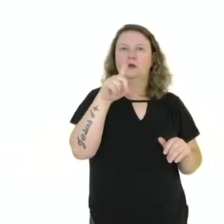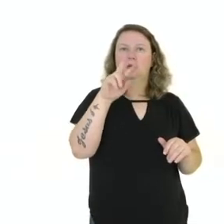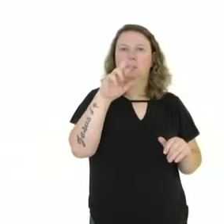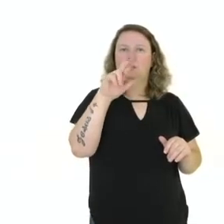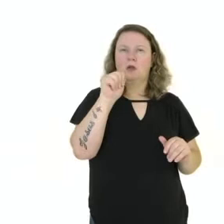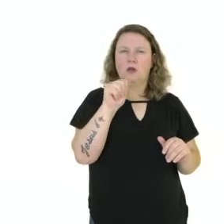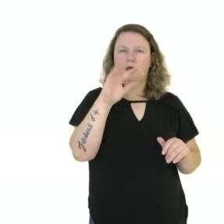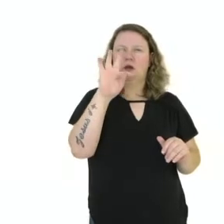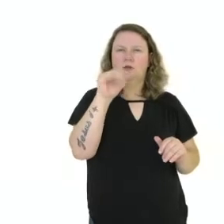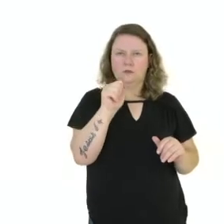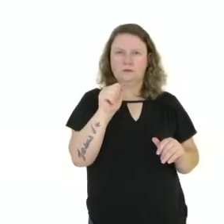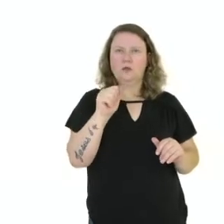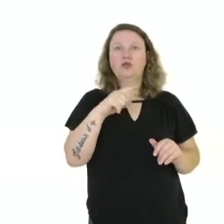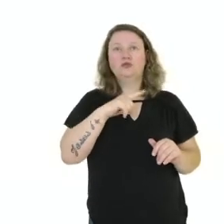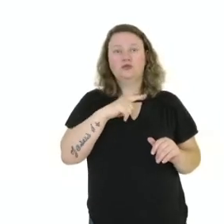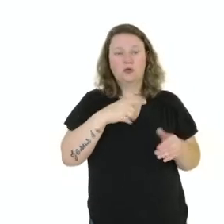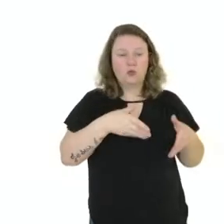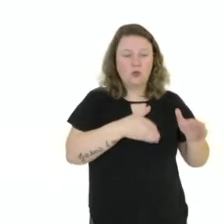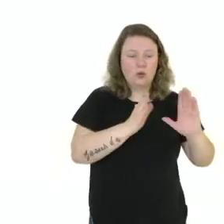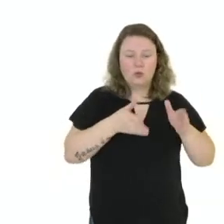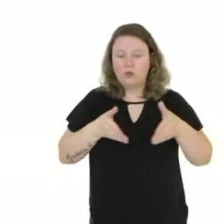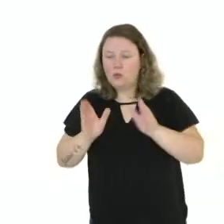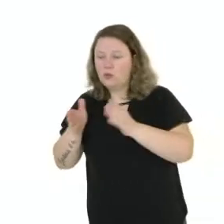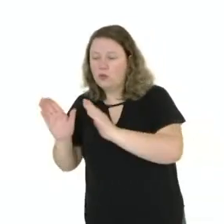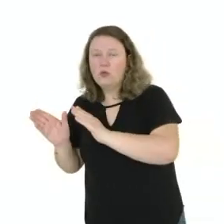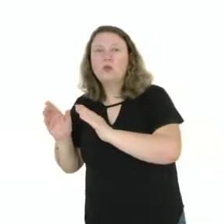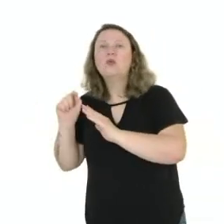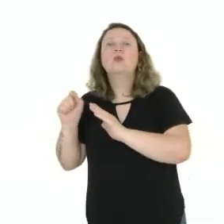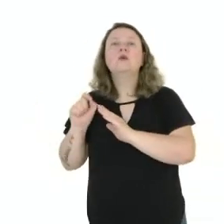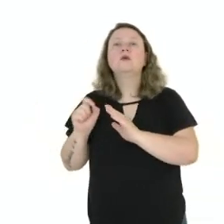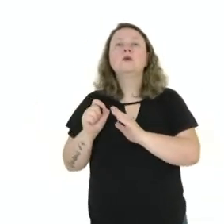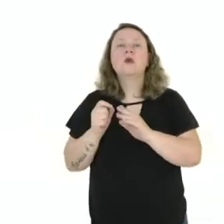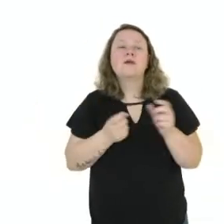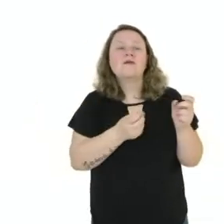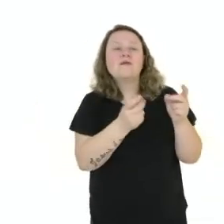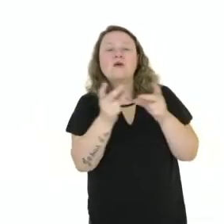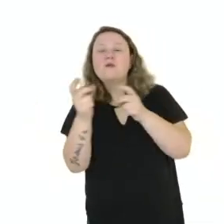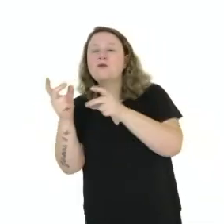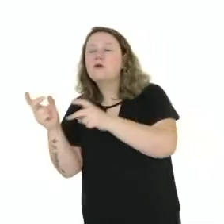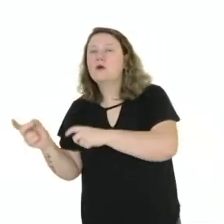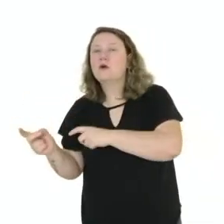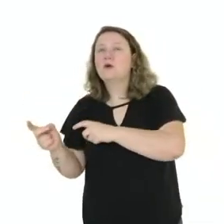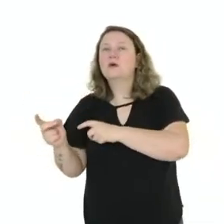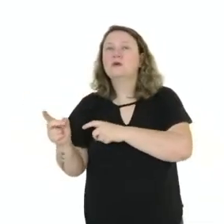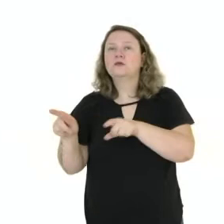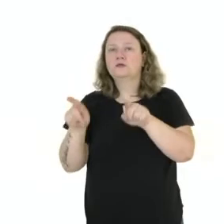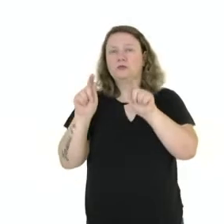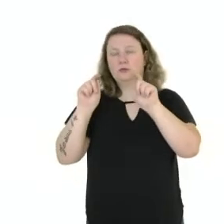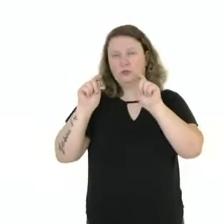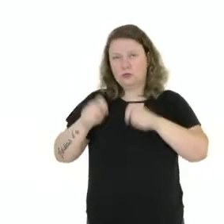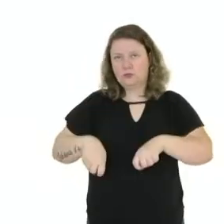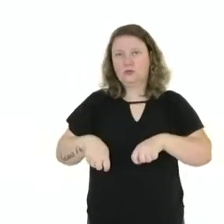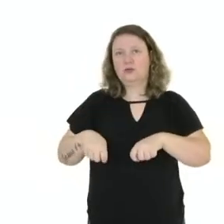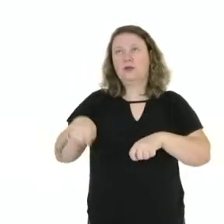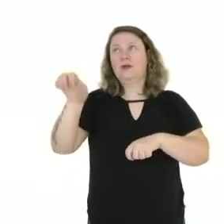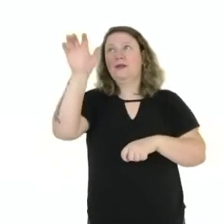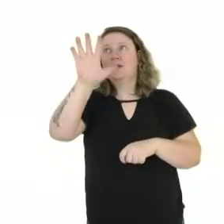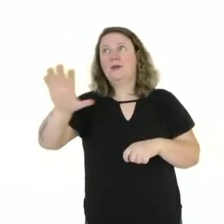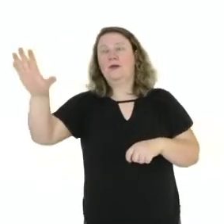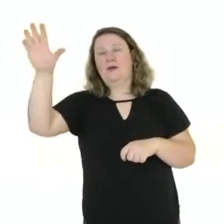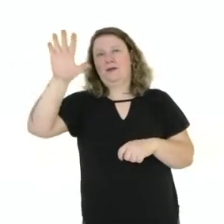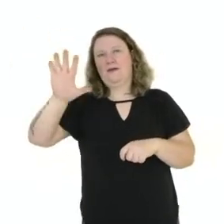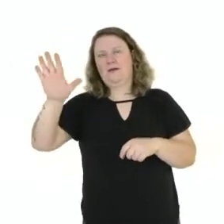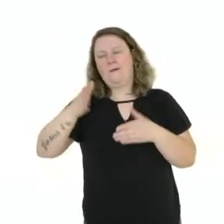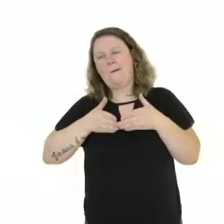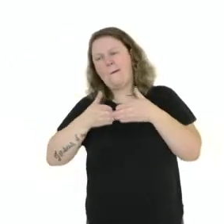as mercadorias, né, sul-americanas seguiam para o interior do continente e também para a Europa. Como